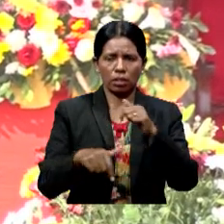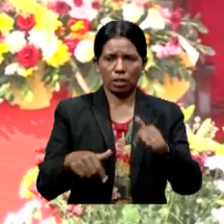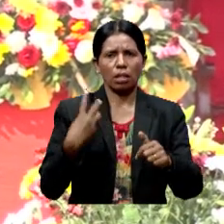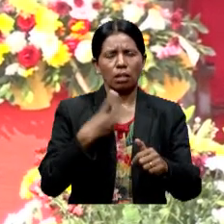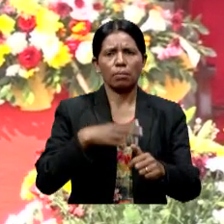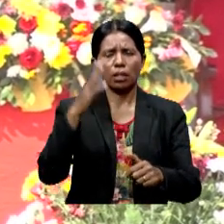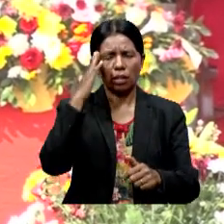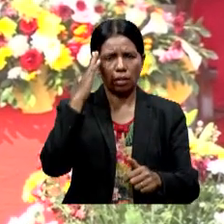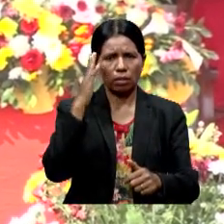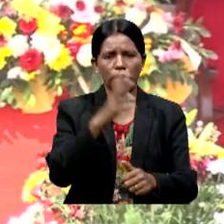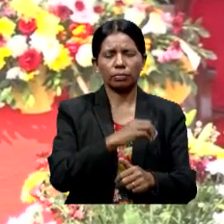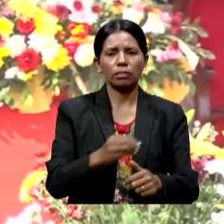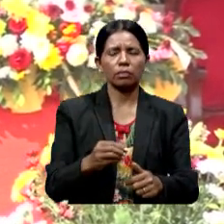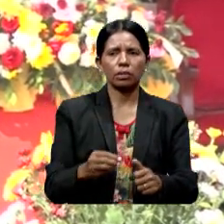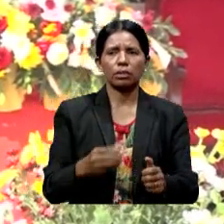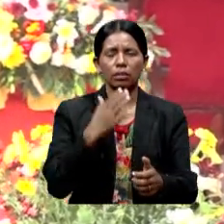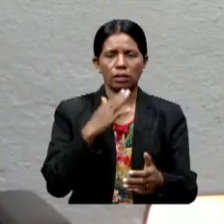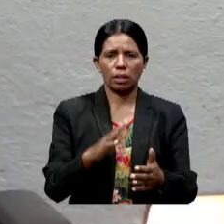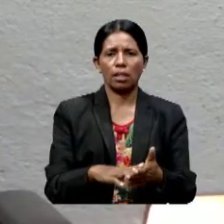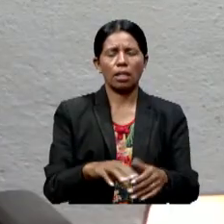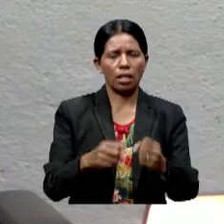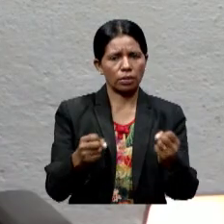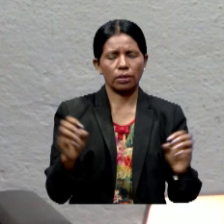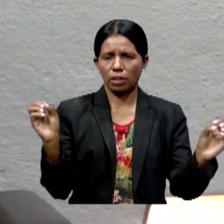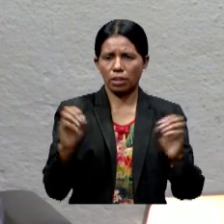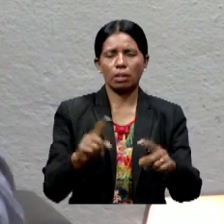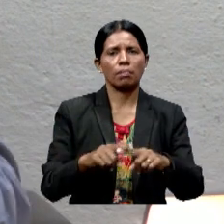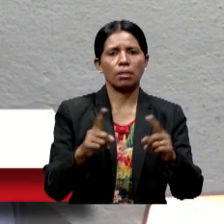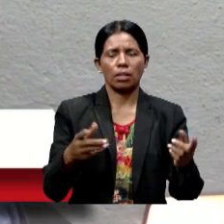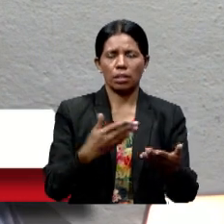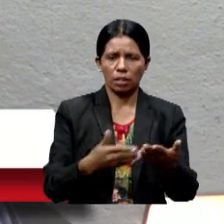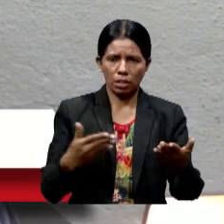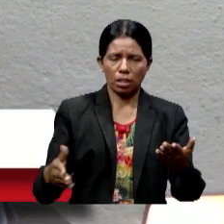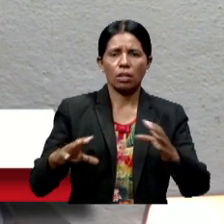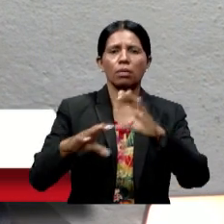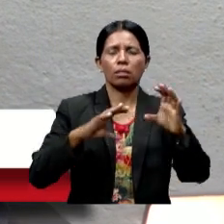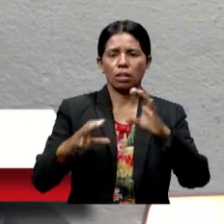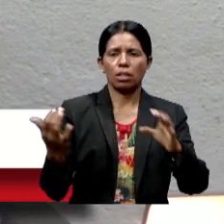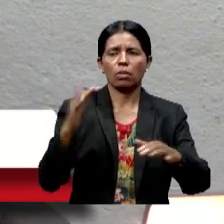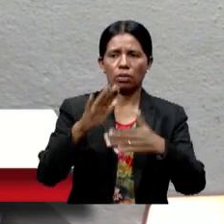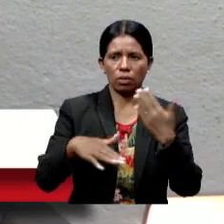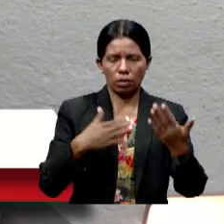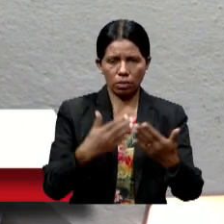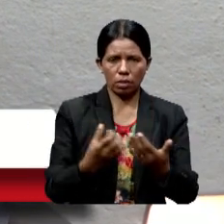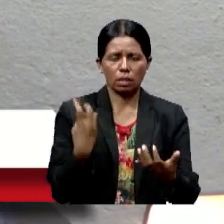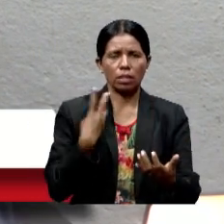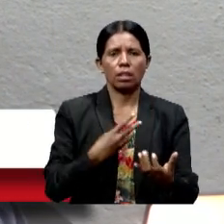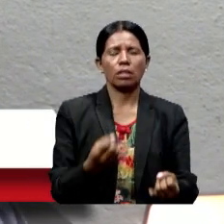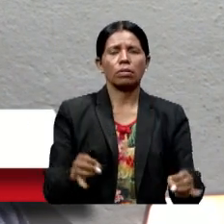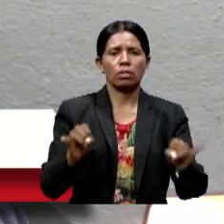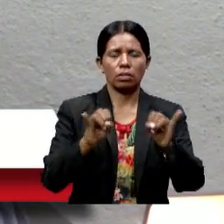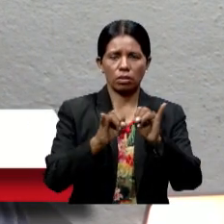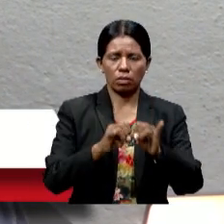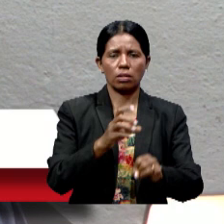ida mais grave lula ia. Mas bem facilidade condição sira ba itania instituição de defesa no